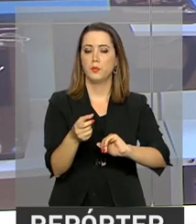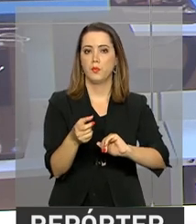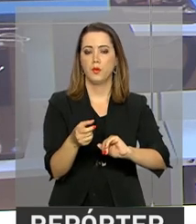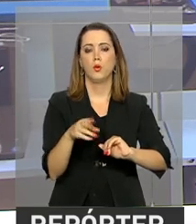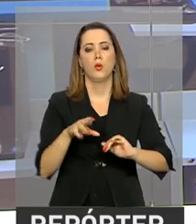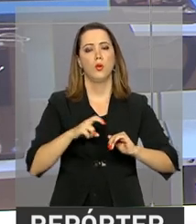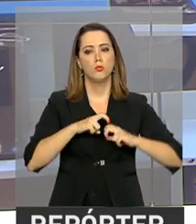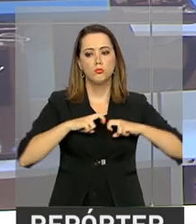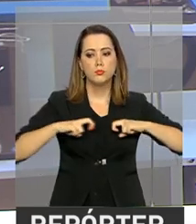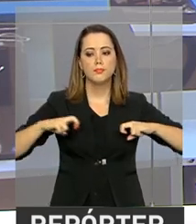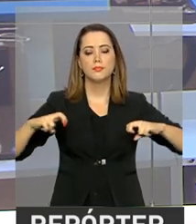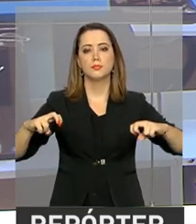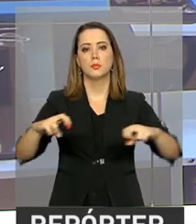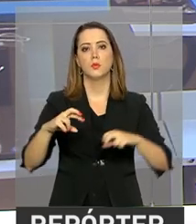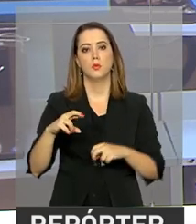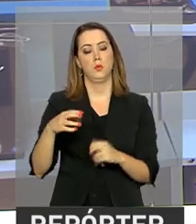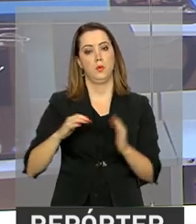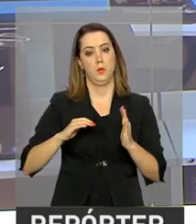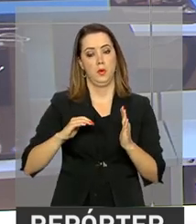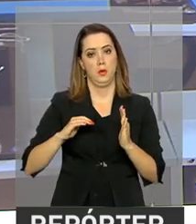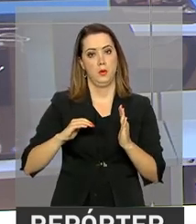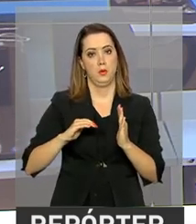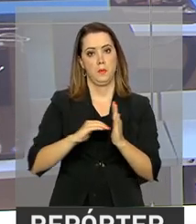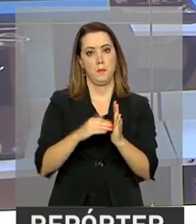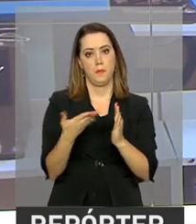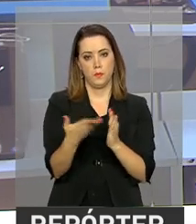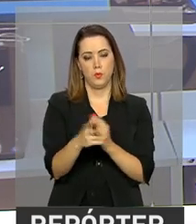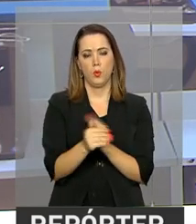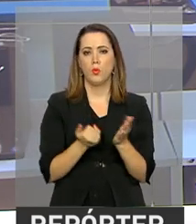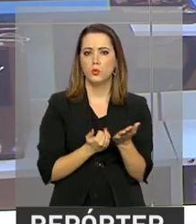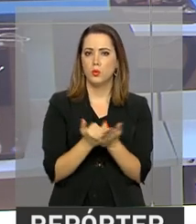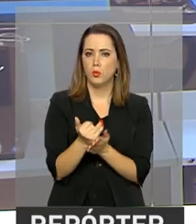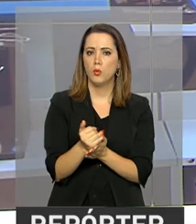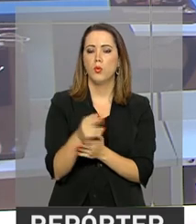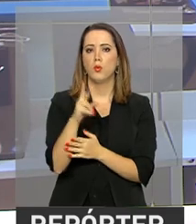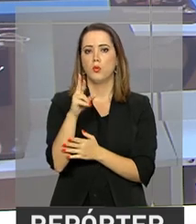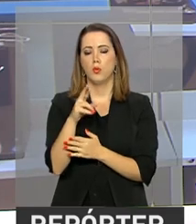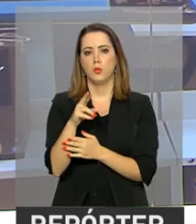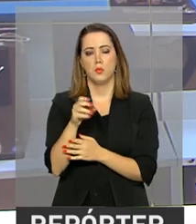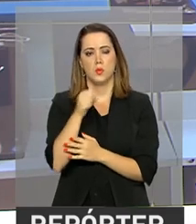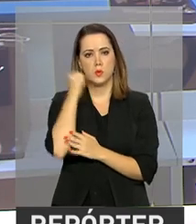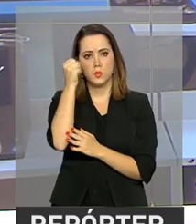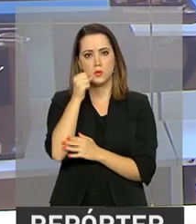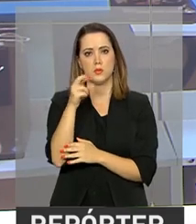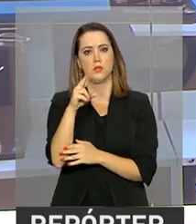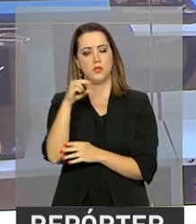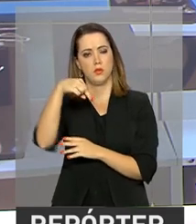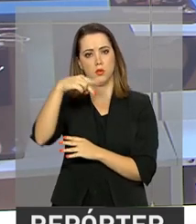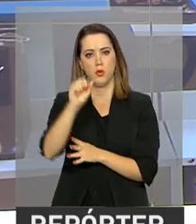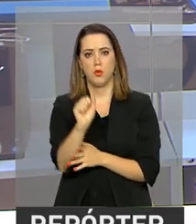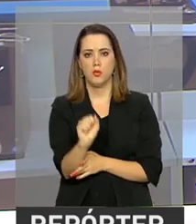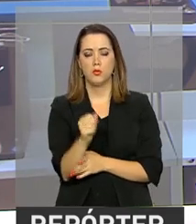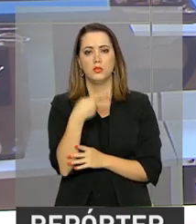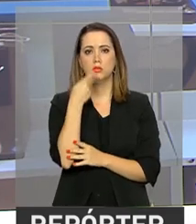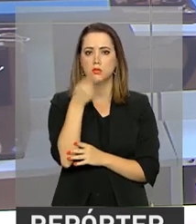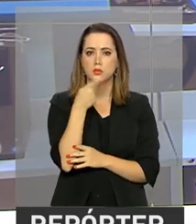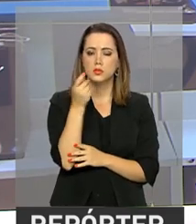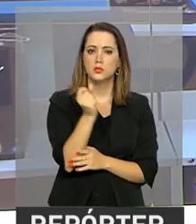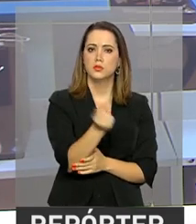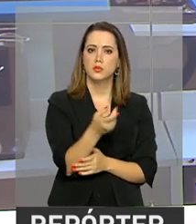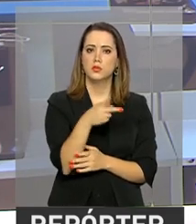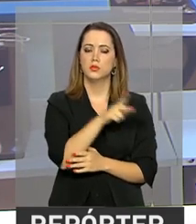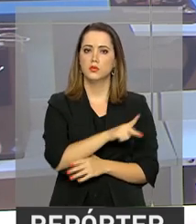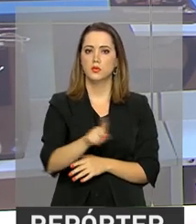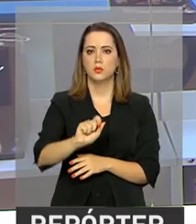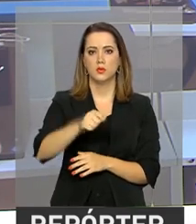no plenário do Senado Federal. No início, o presidente do Congresso, o senador Renan Calheiros, dirigiu algumas palavras ao presidente Michel